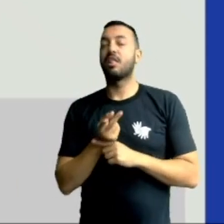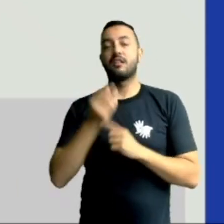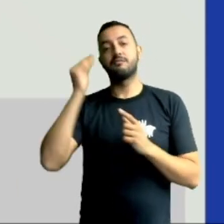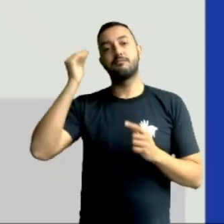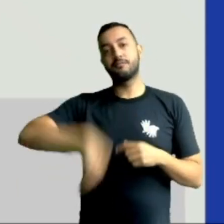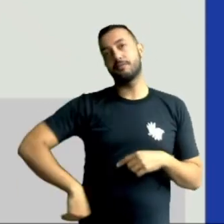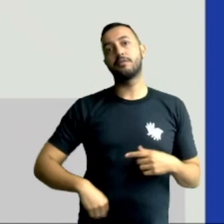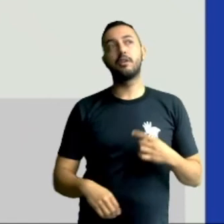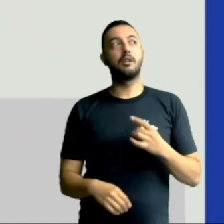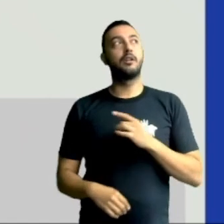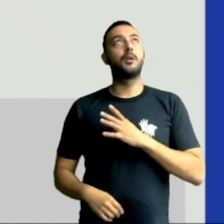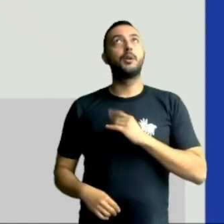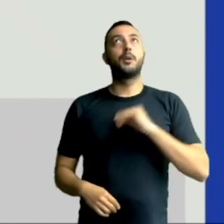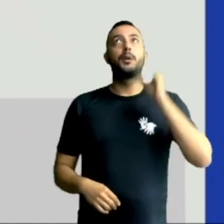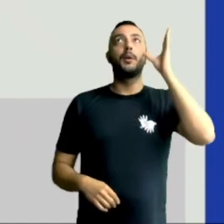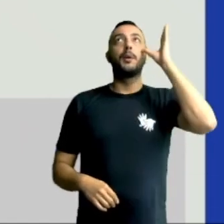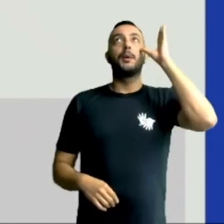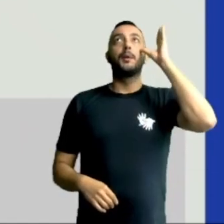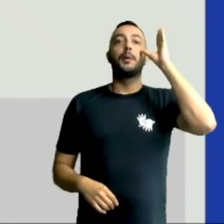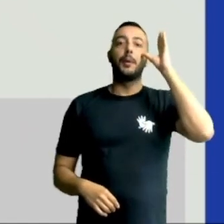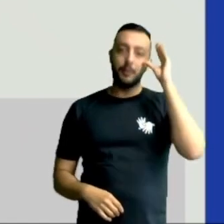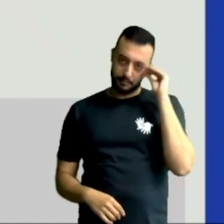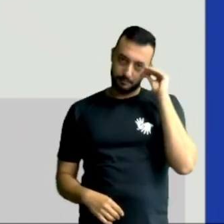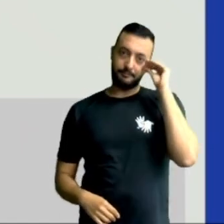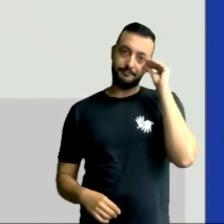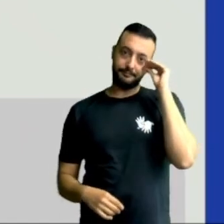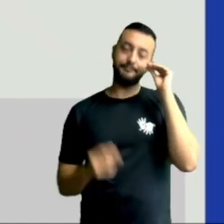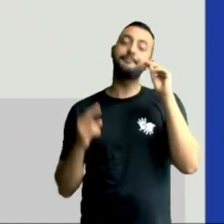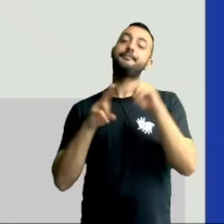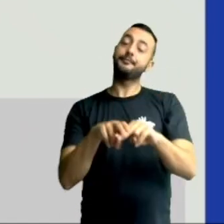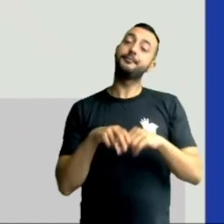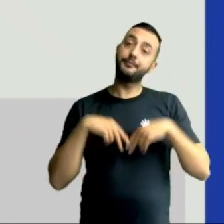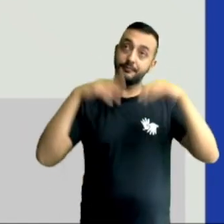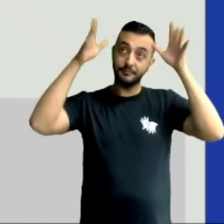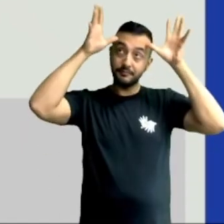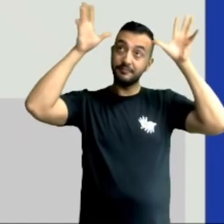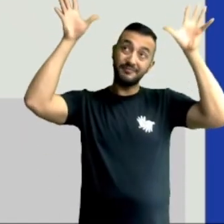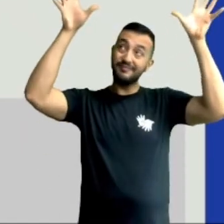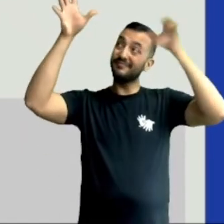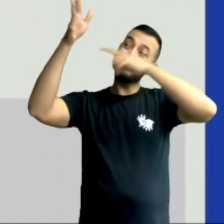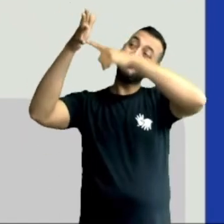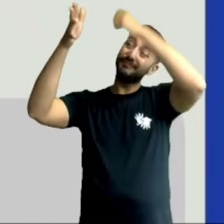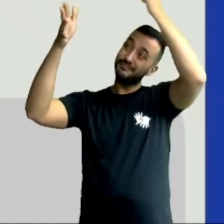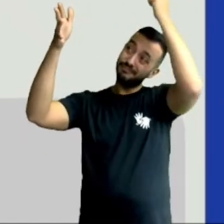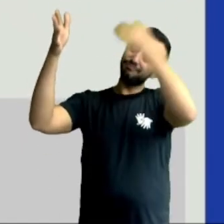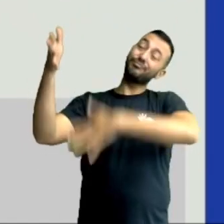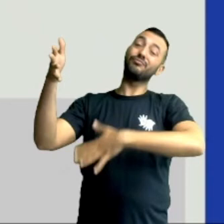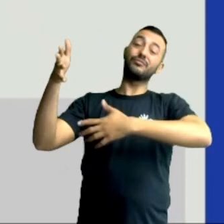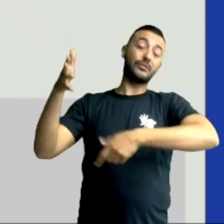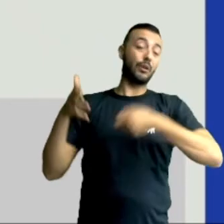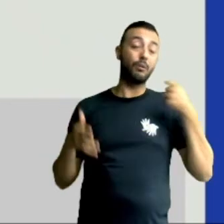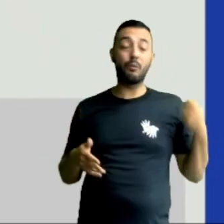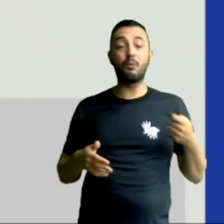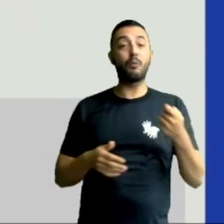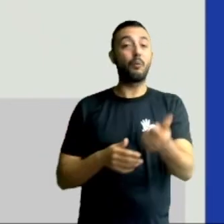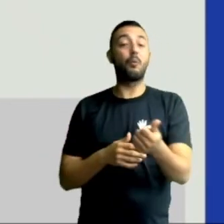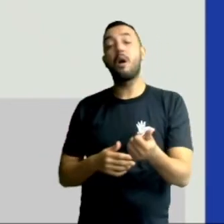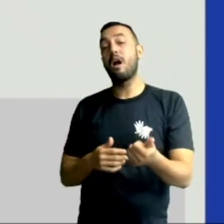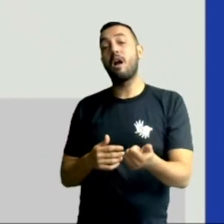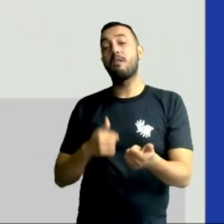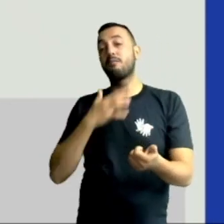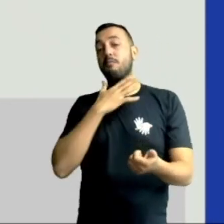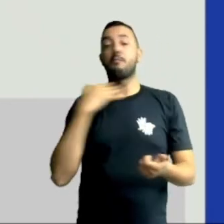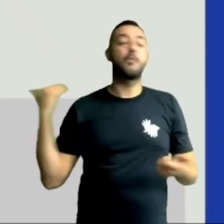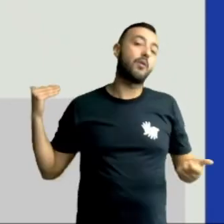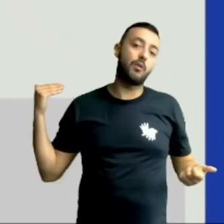susto, pensou o alce, já fora de perigo. Por causa desses chifres inúteis, quase Quase perco a